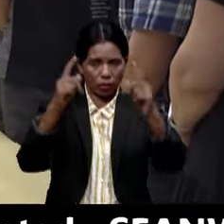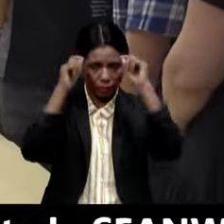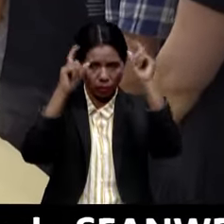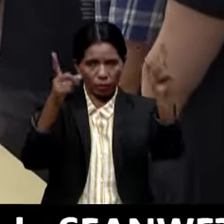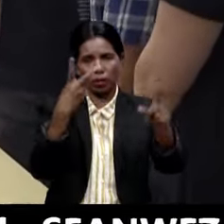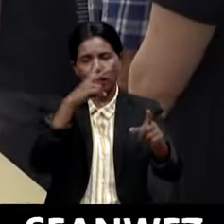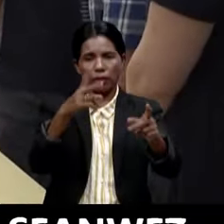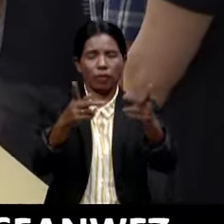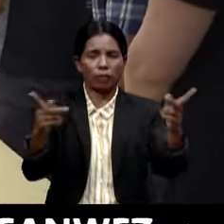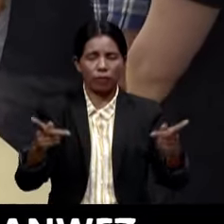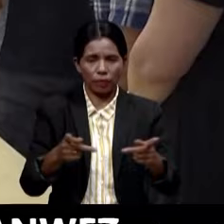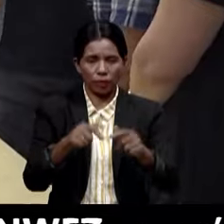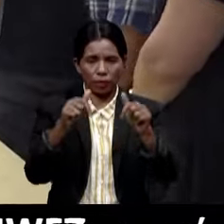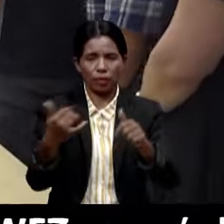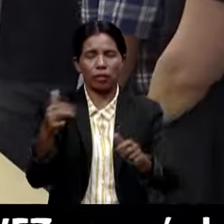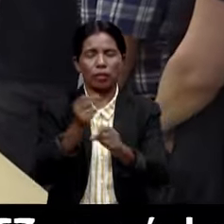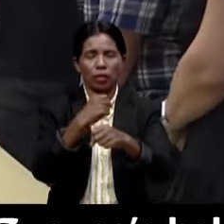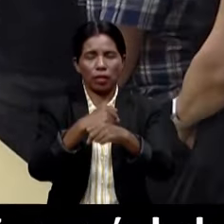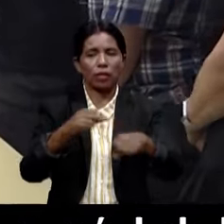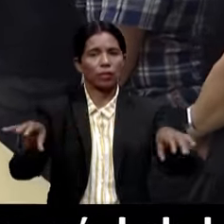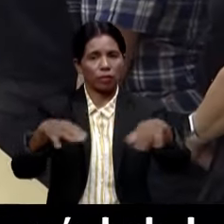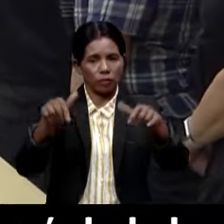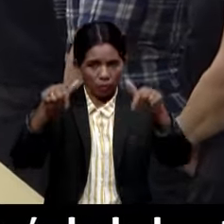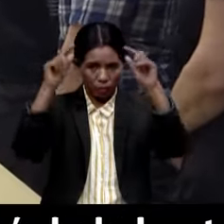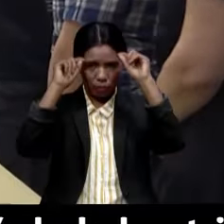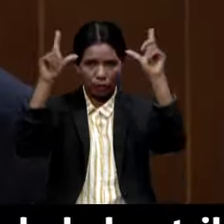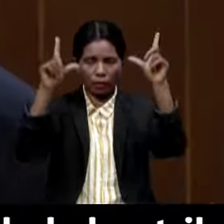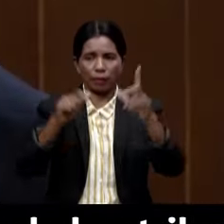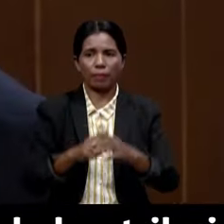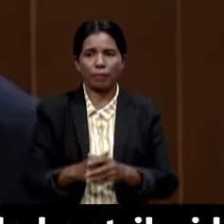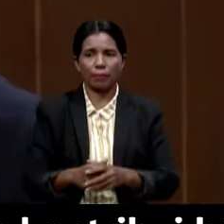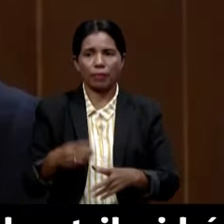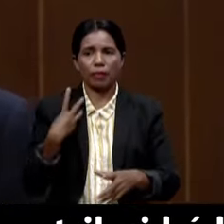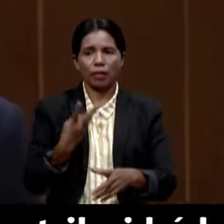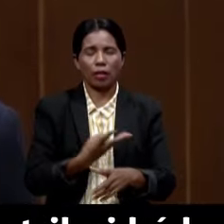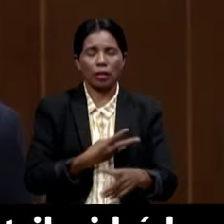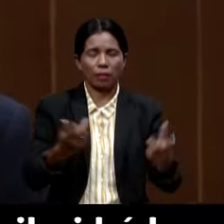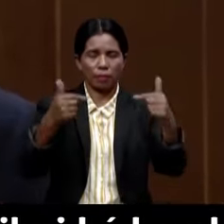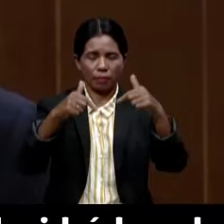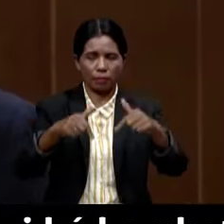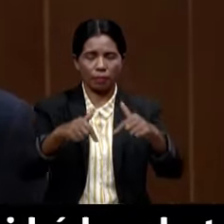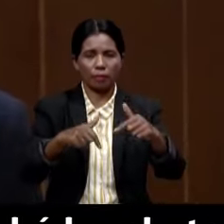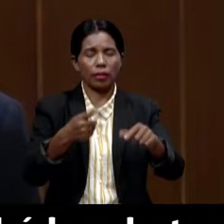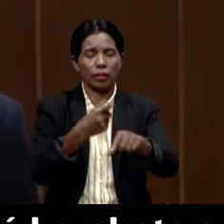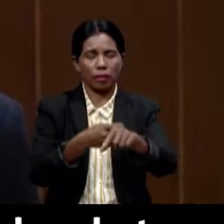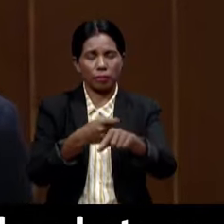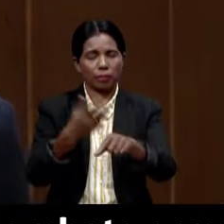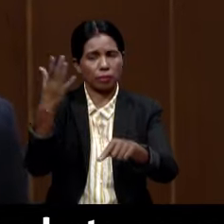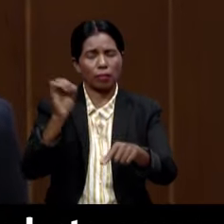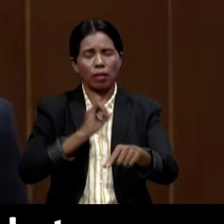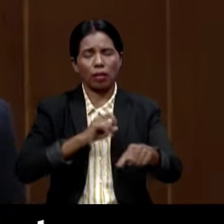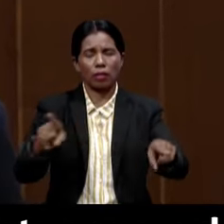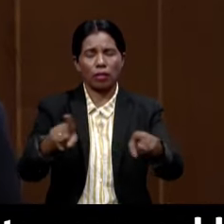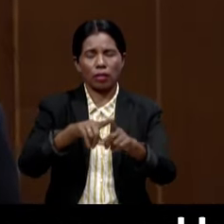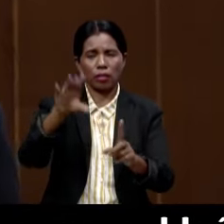haré fatine bedurante, né? Sirhalo missão nia Timor-Leste. Where we've come from, we've represented. Iha tempo neba, haunudar comandante